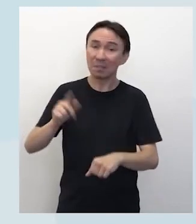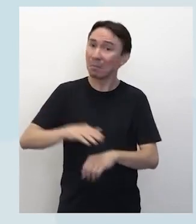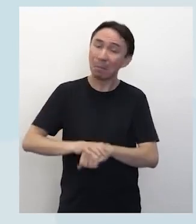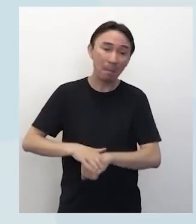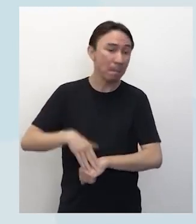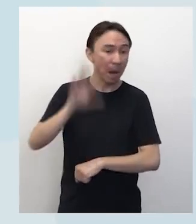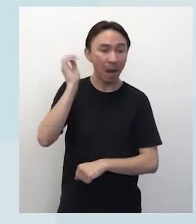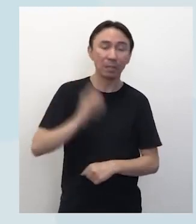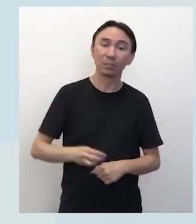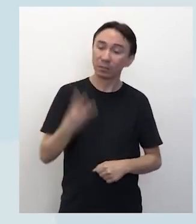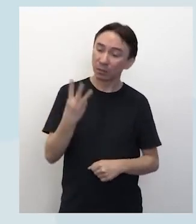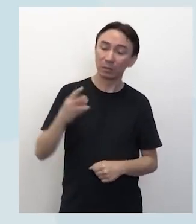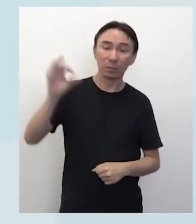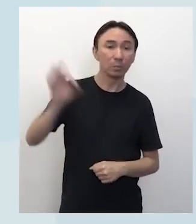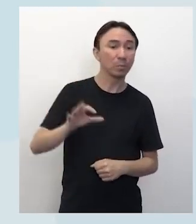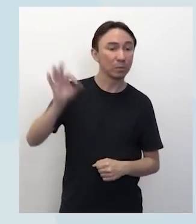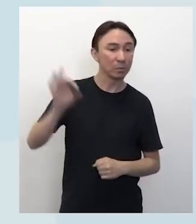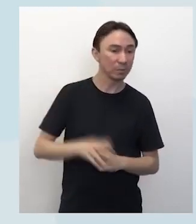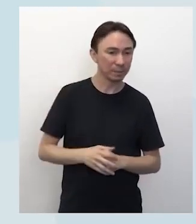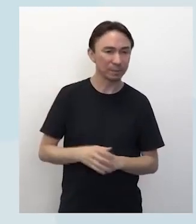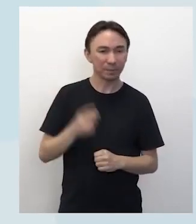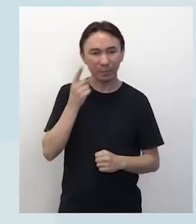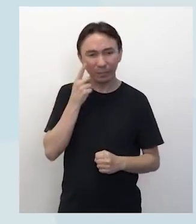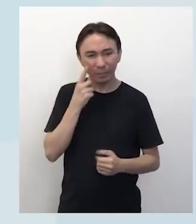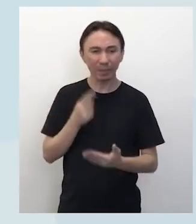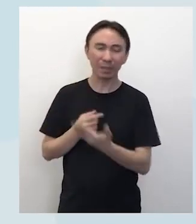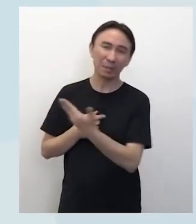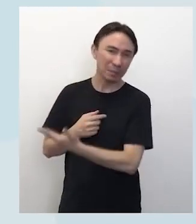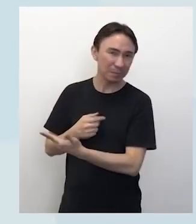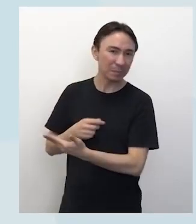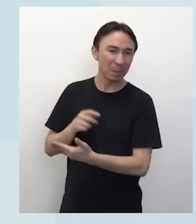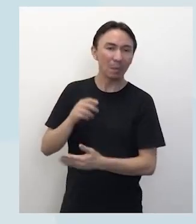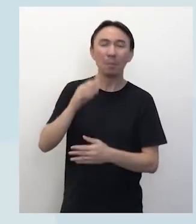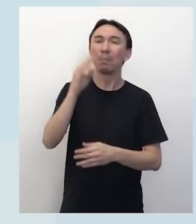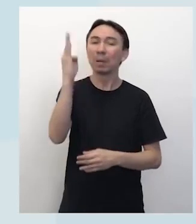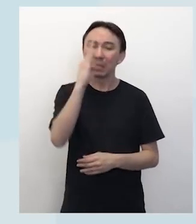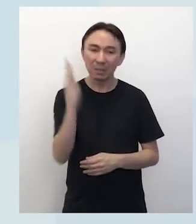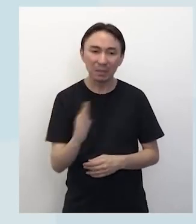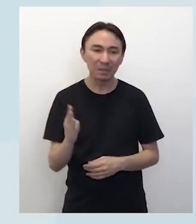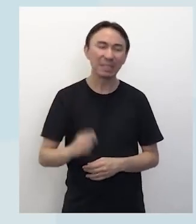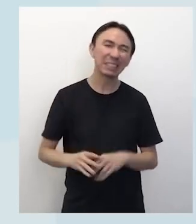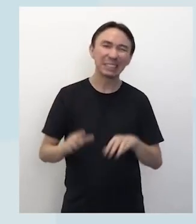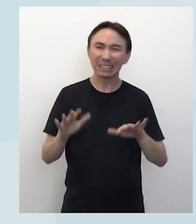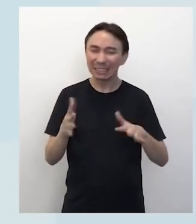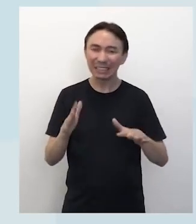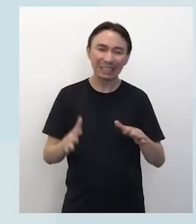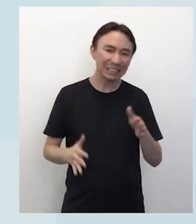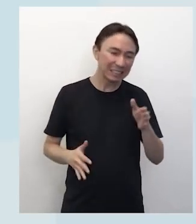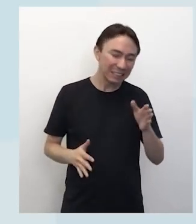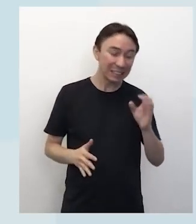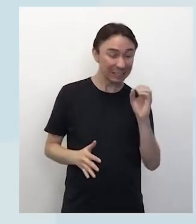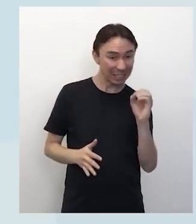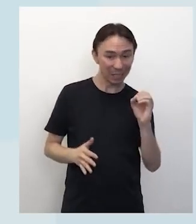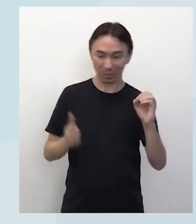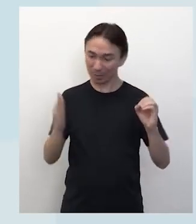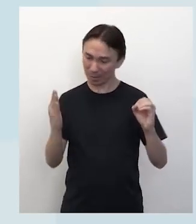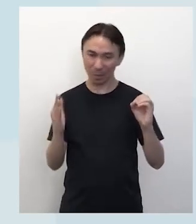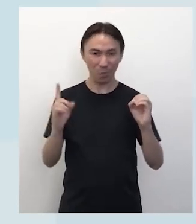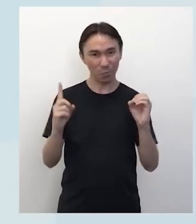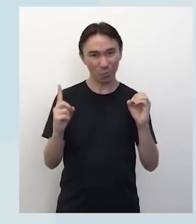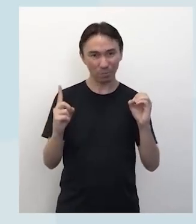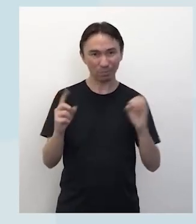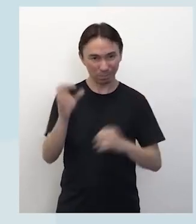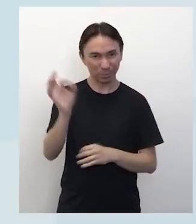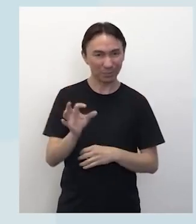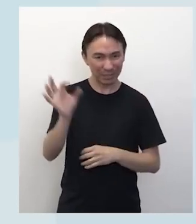O Brasil está lá numa projeção entre 0% a 1%, na realidade está em 1,1% de crescimento